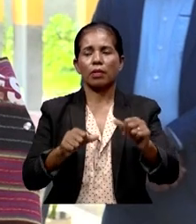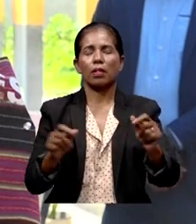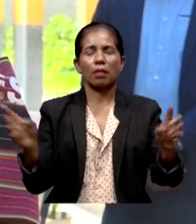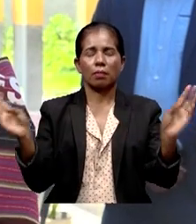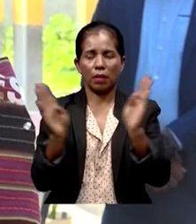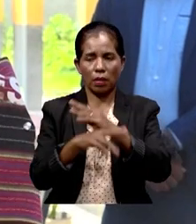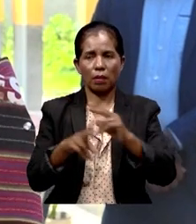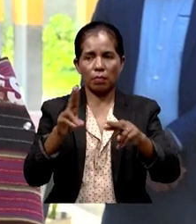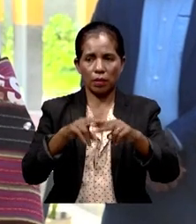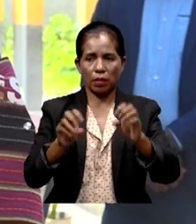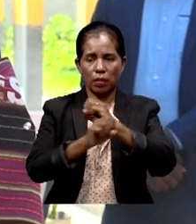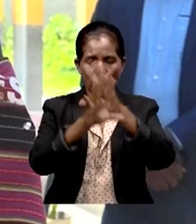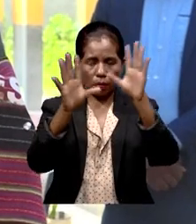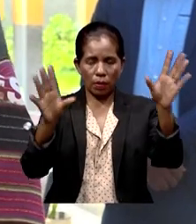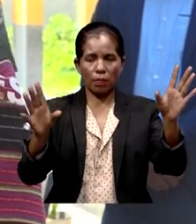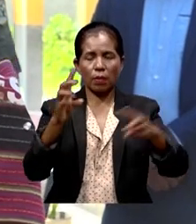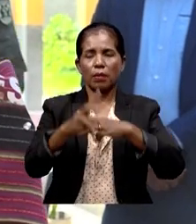Masing, Nona Roma no dia.